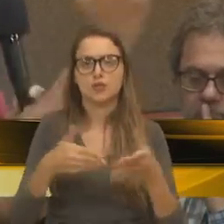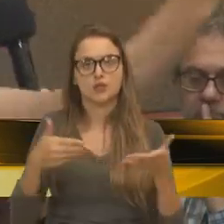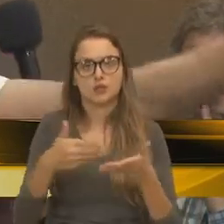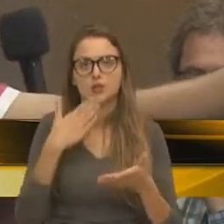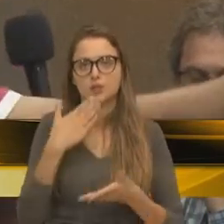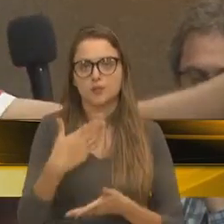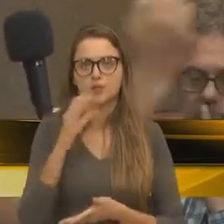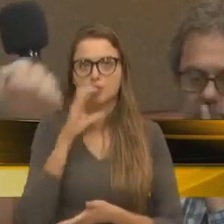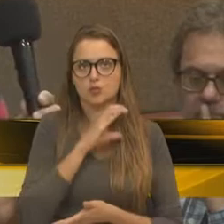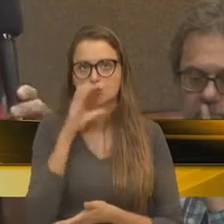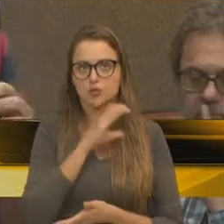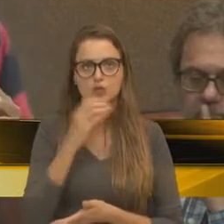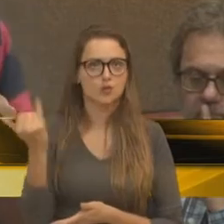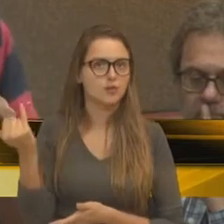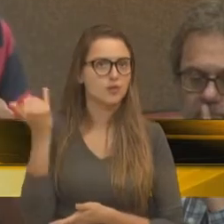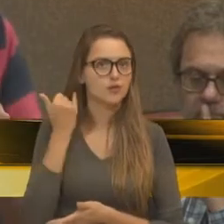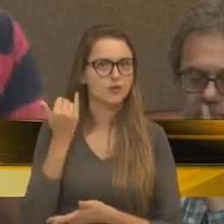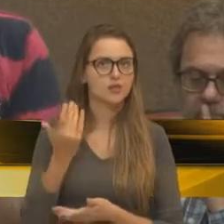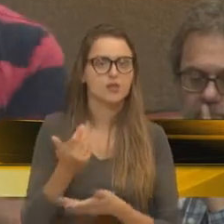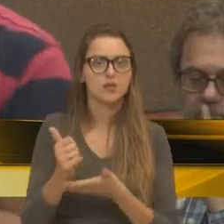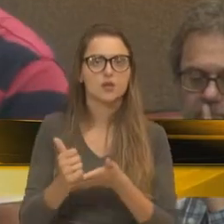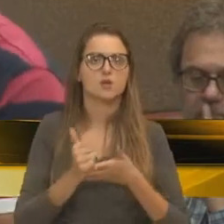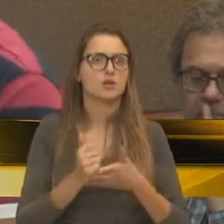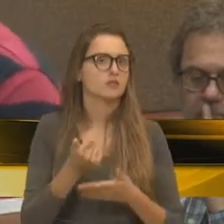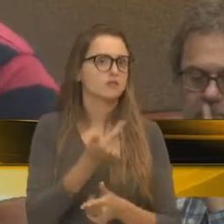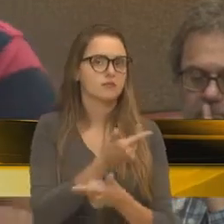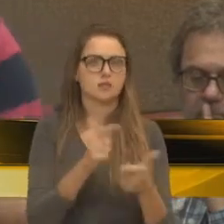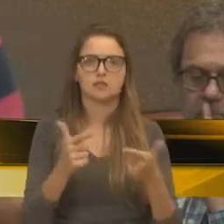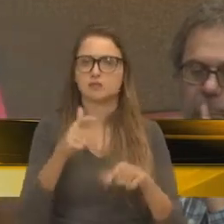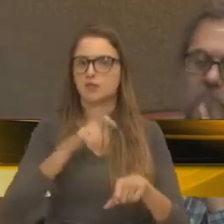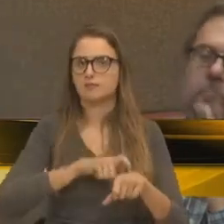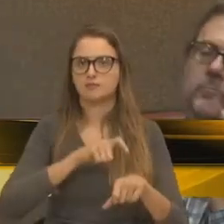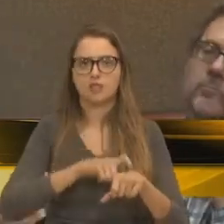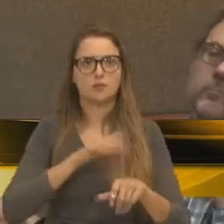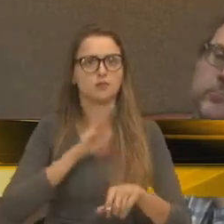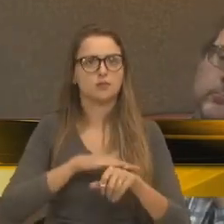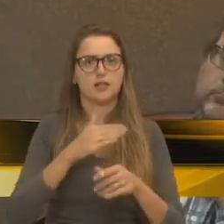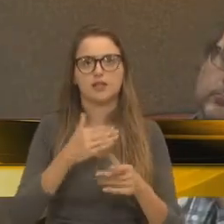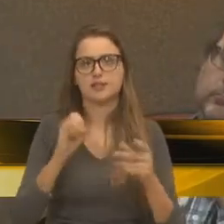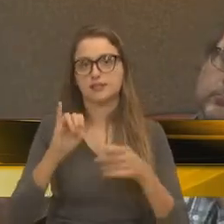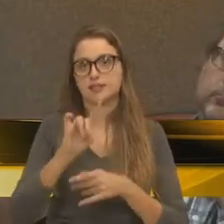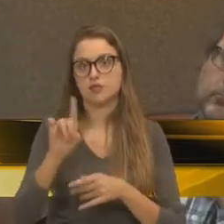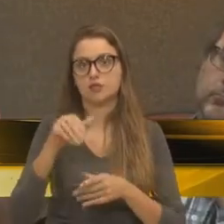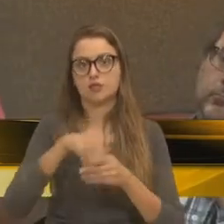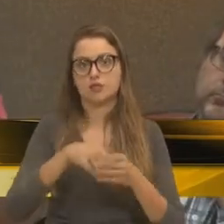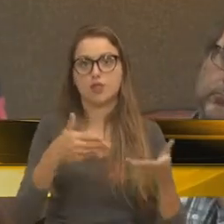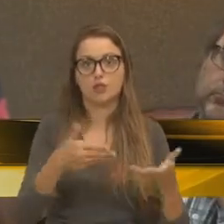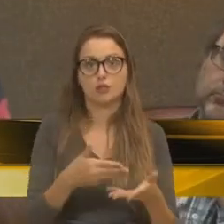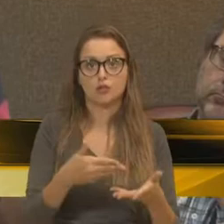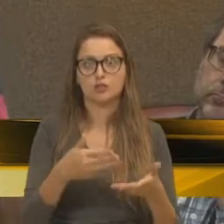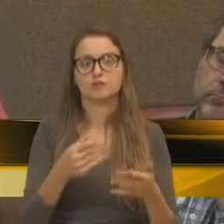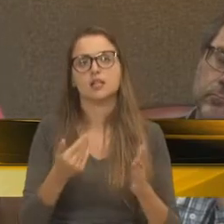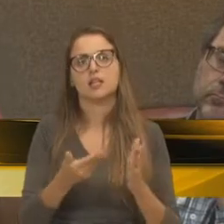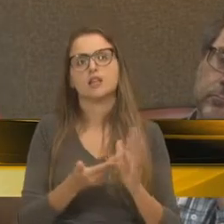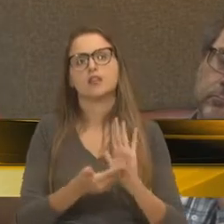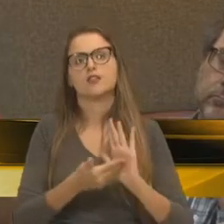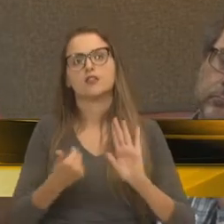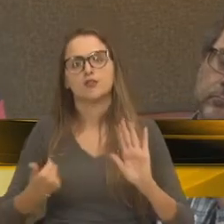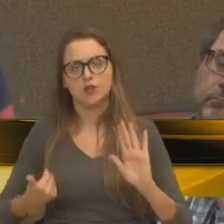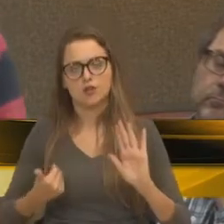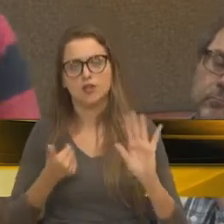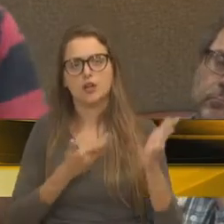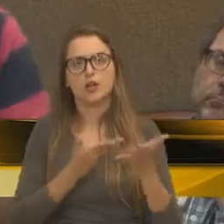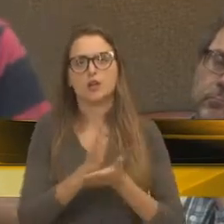informa a assessoria legislativa que não temos tempo mais se não votar hoje deixa fora da autorização